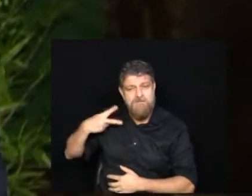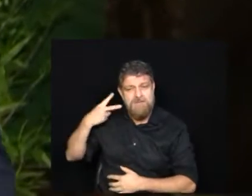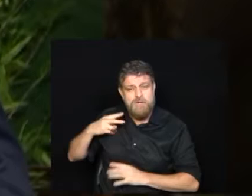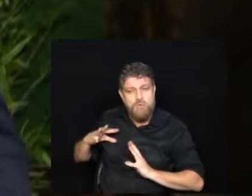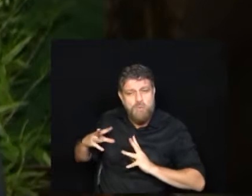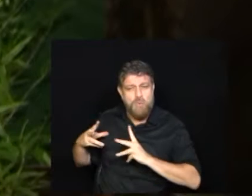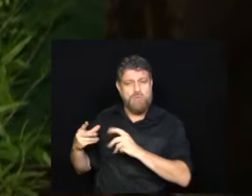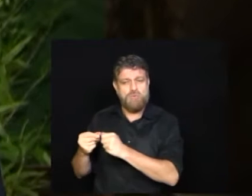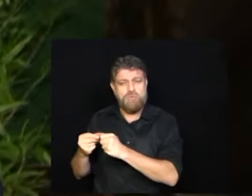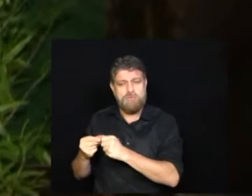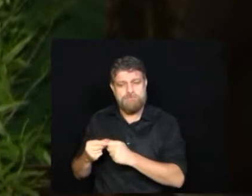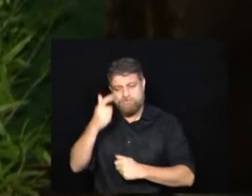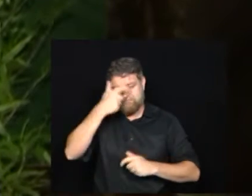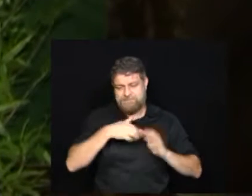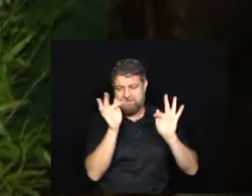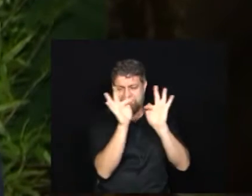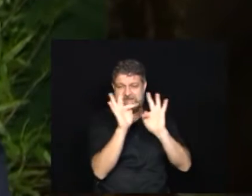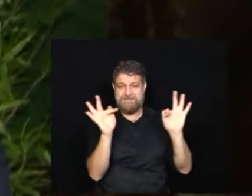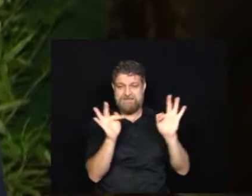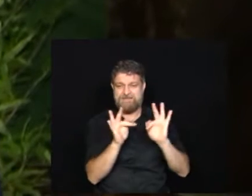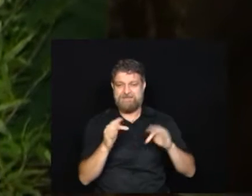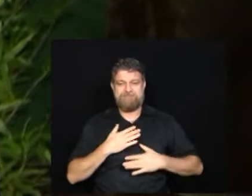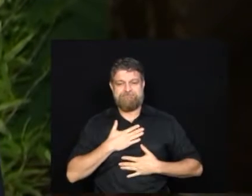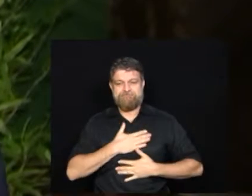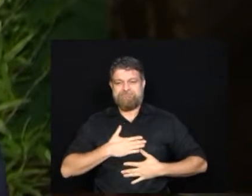vereadores, e isso me deixa muito feliz e muito